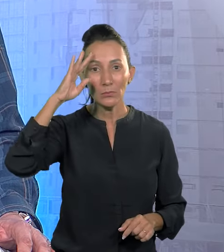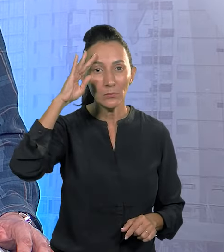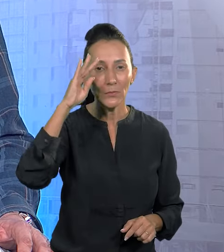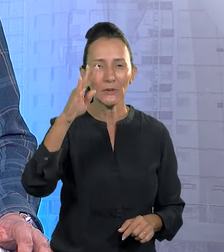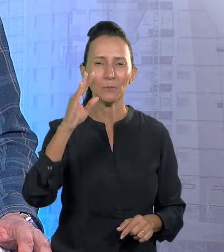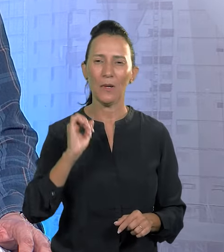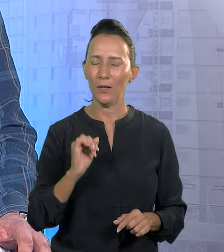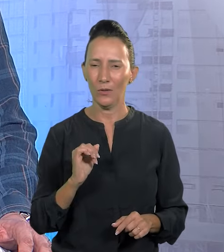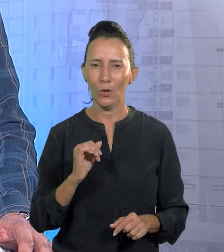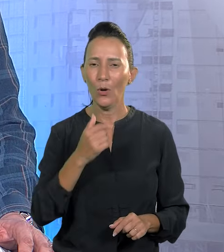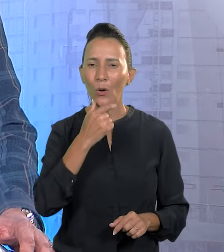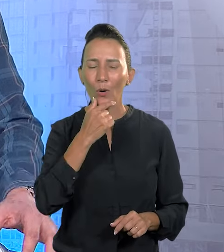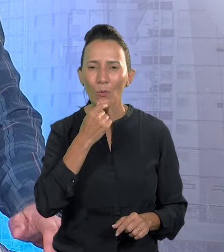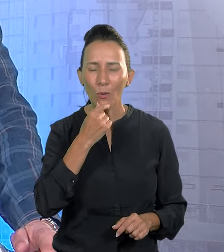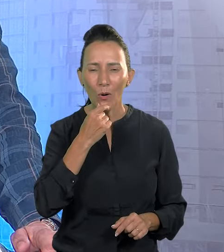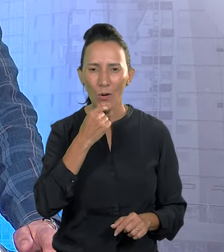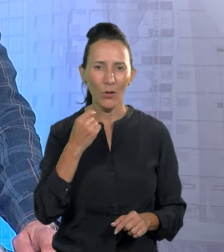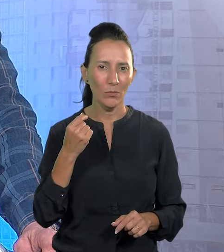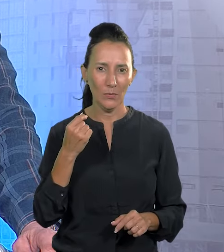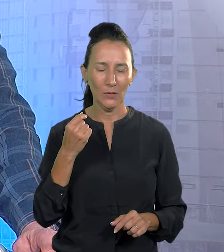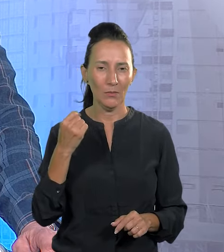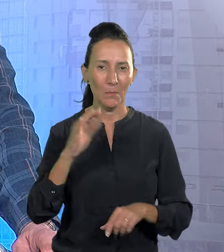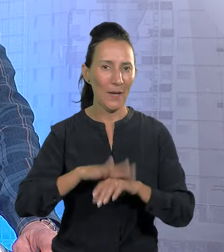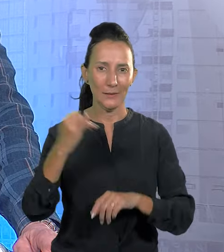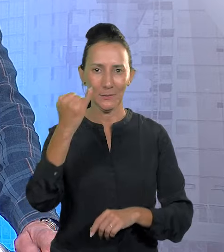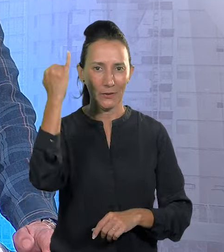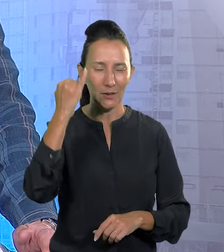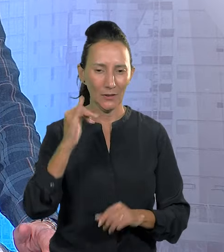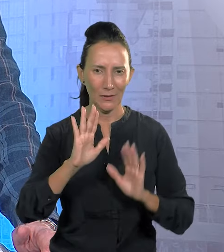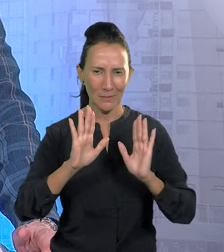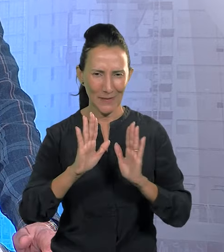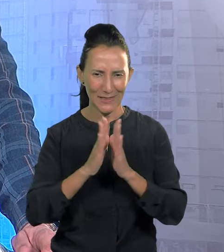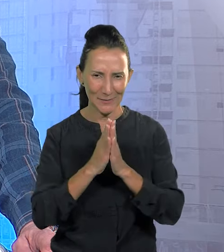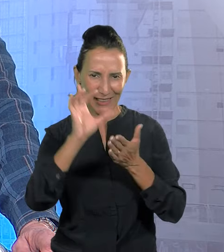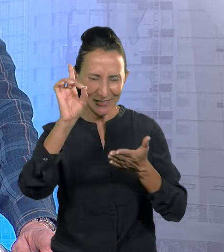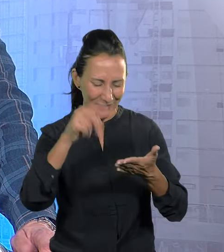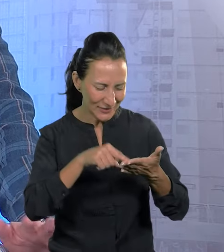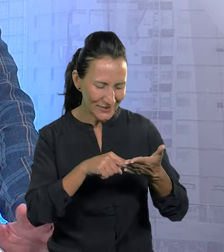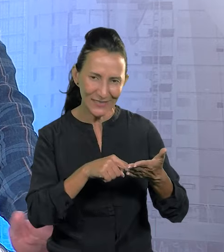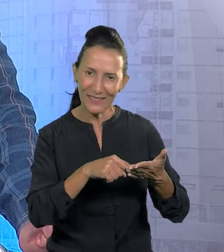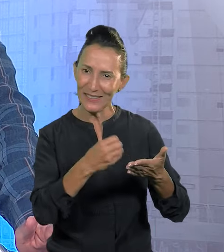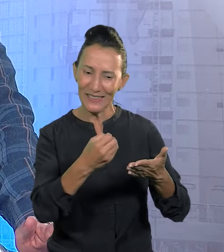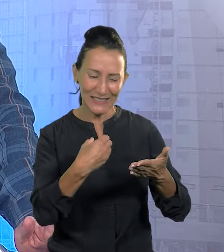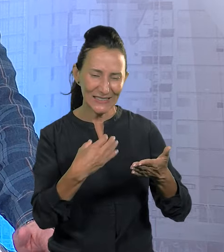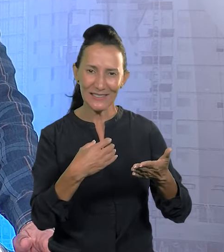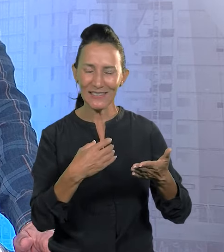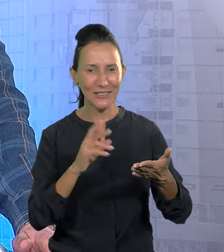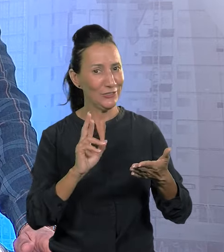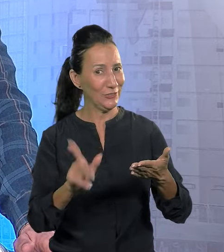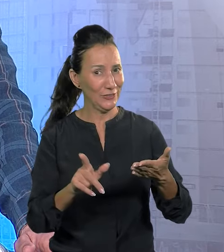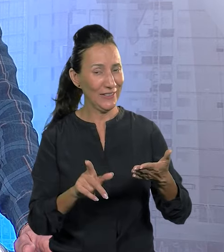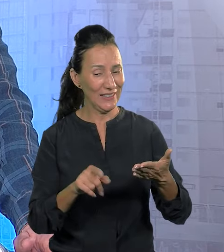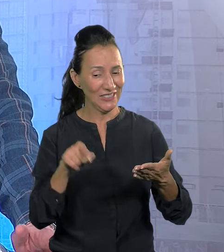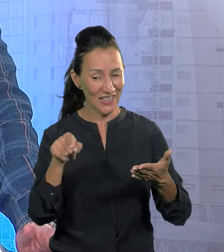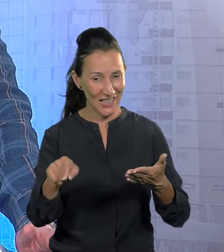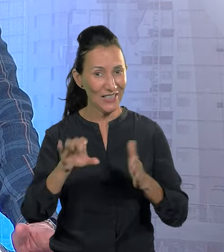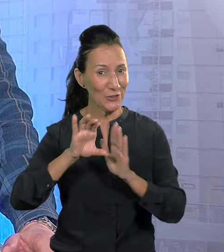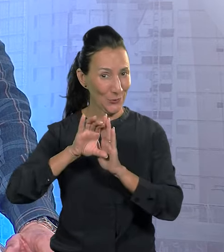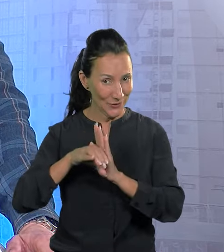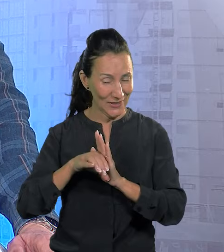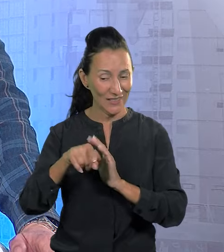é o principal, que o homem está no centro de todas as coisas. Quando nós olhamos para a palavra de Deus, nós vemos que essa filosofia,